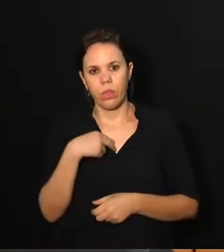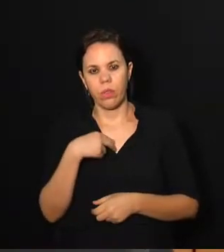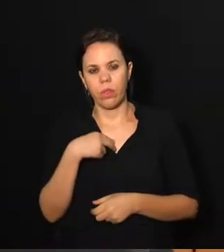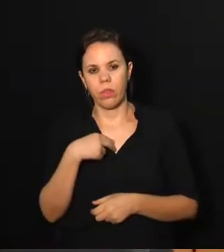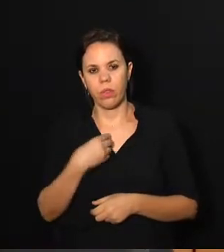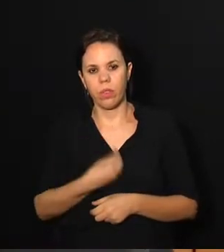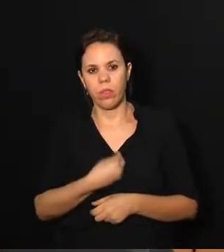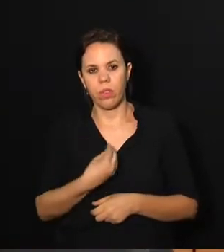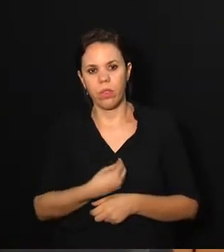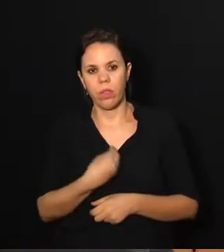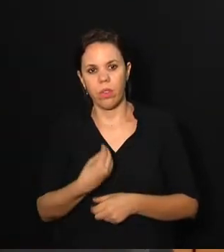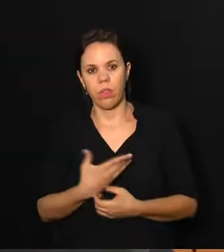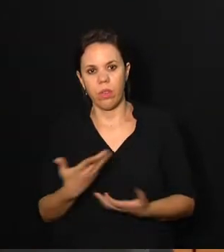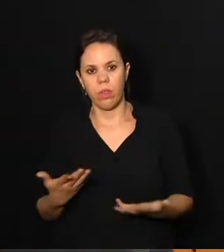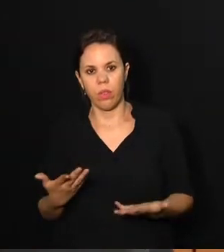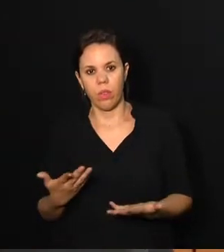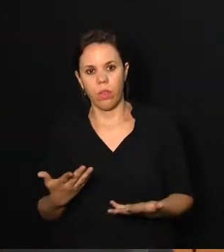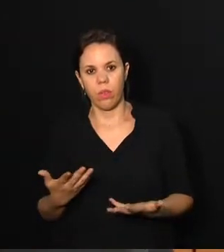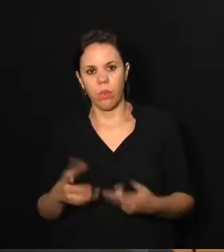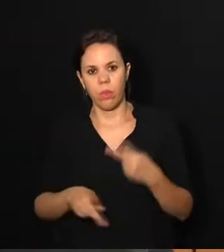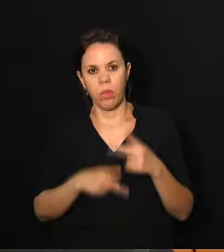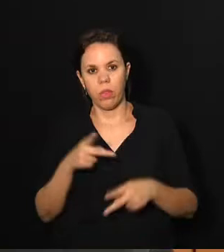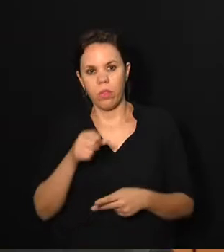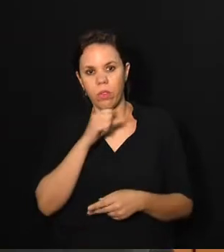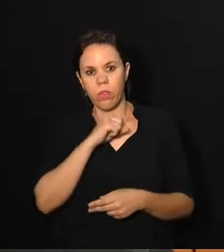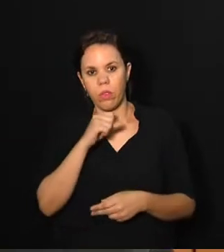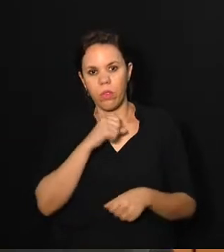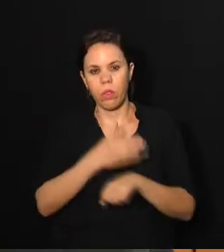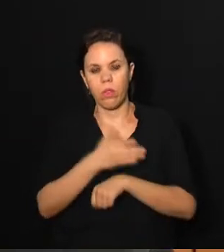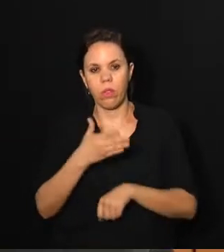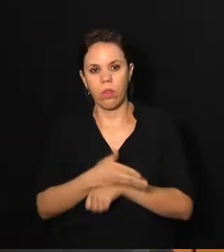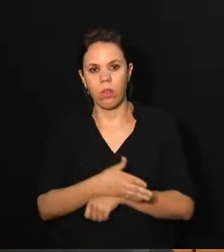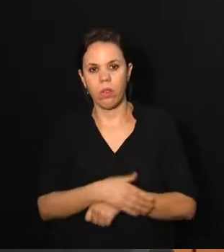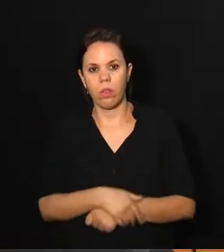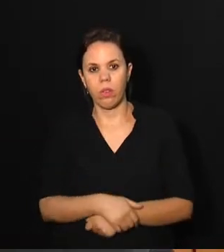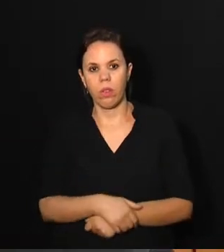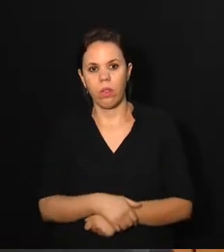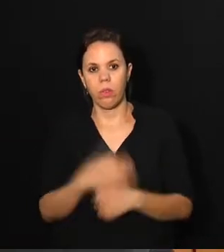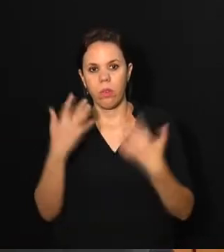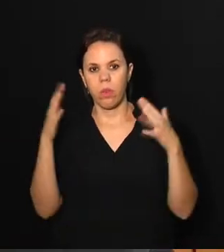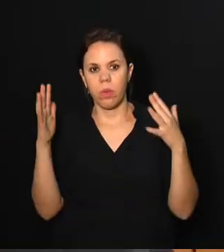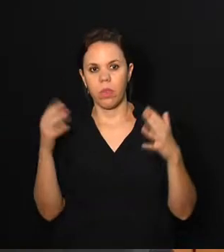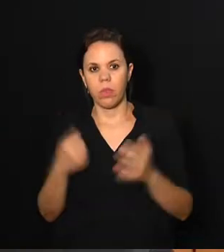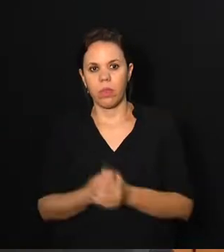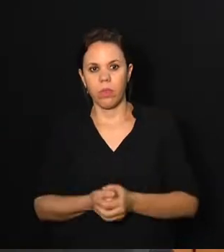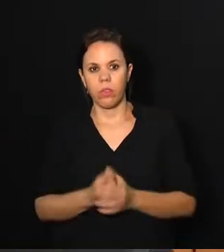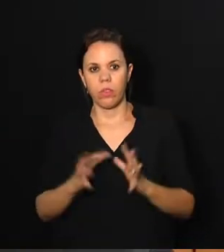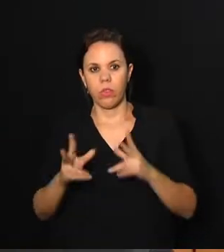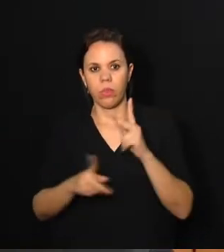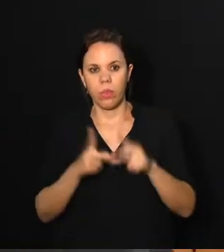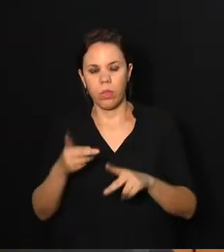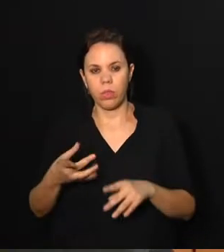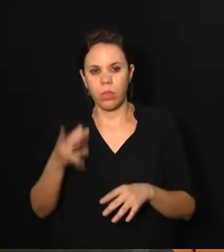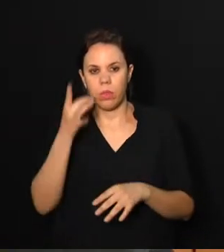né, idosos ativos participando. Então, parabéns a todos os presentes, e a gente